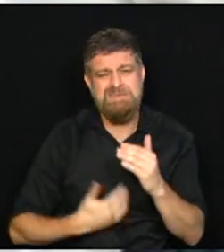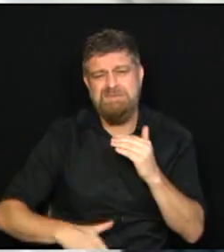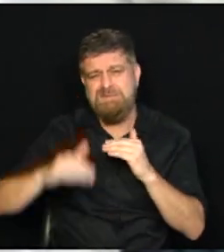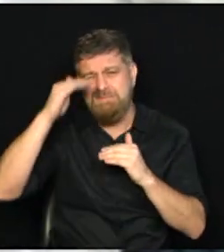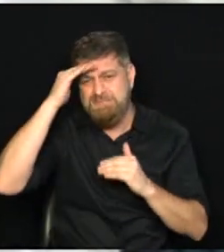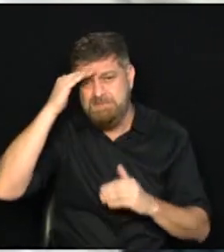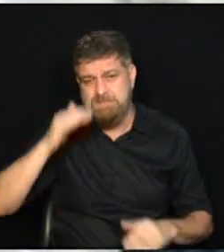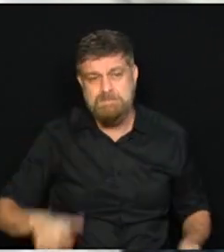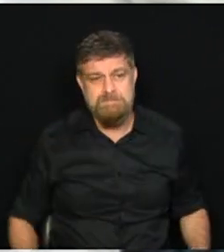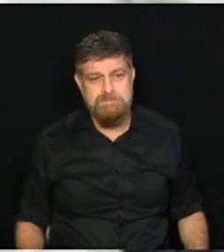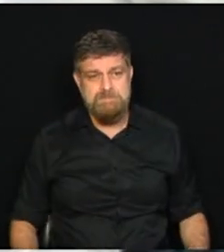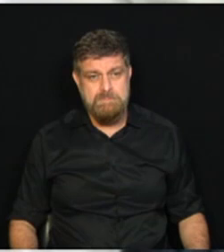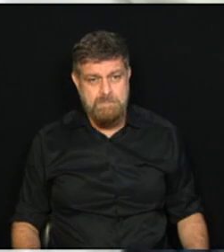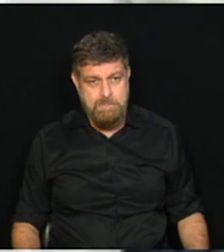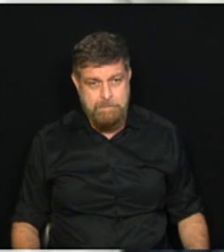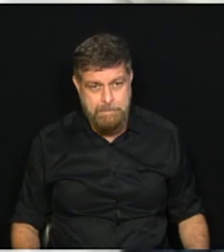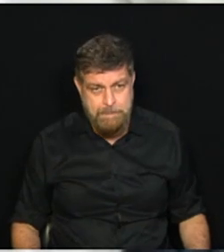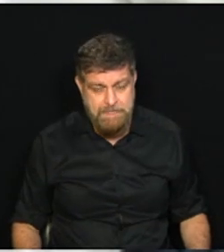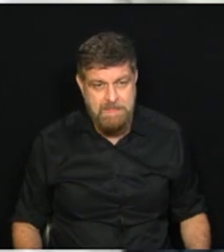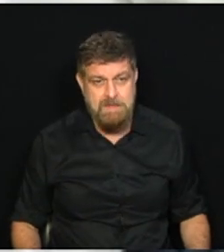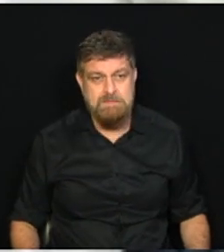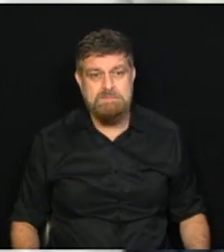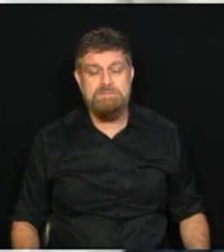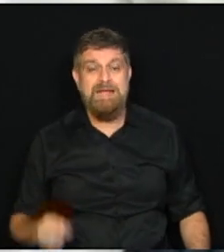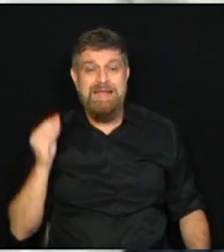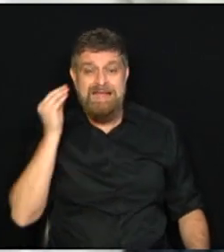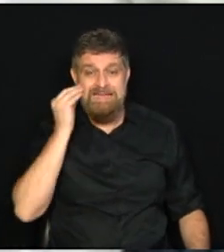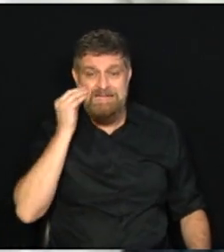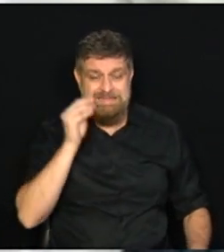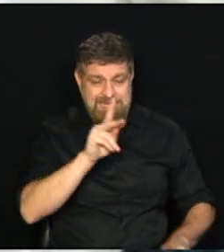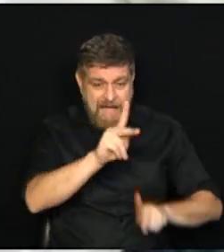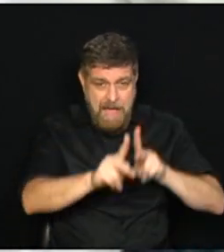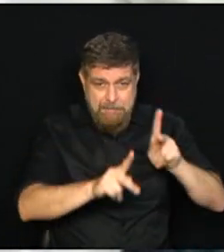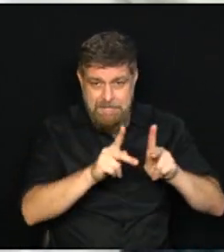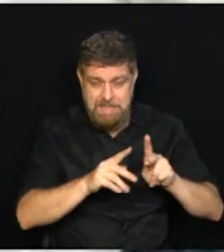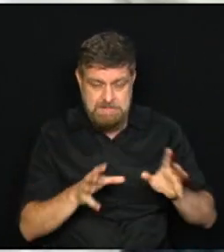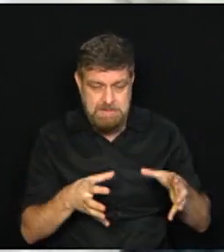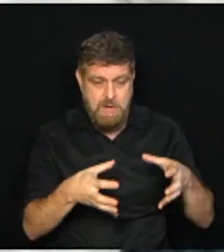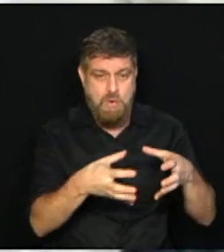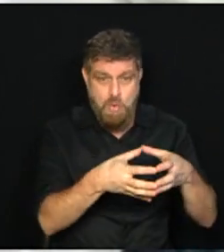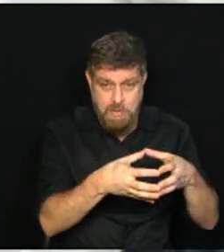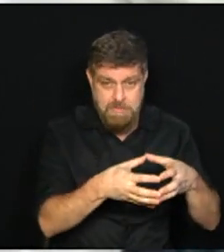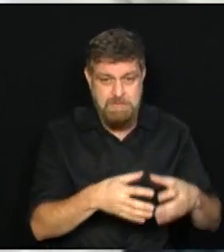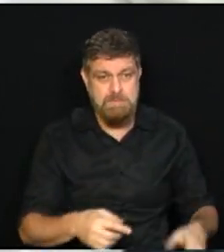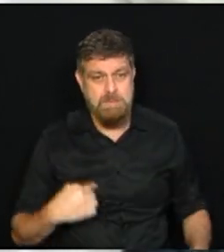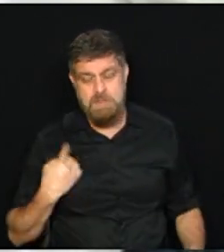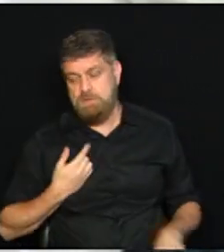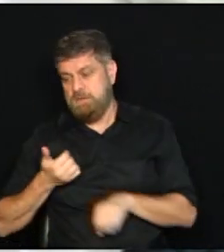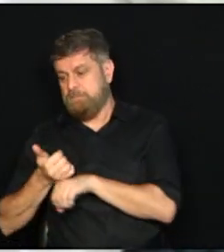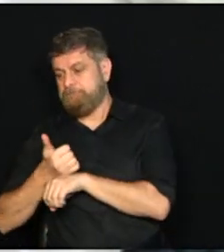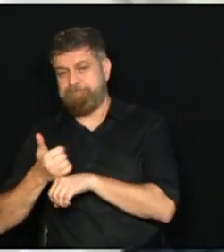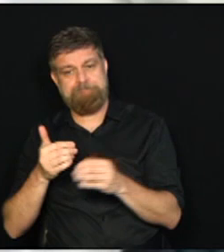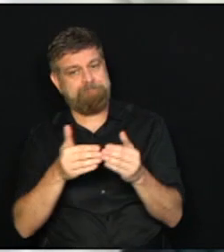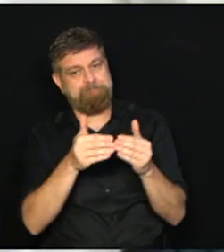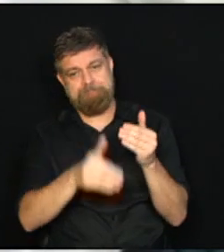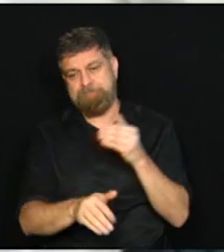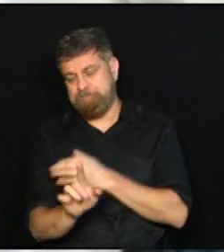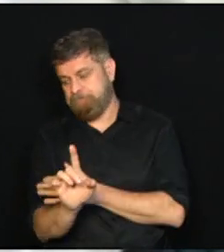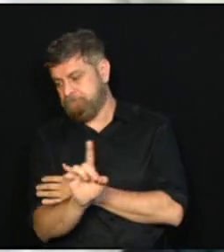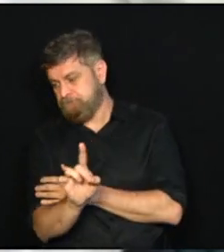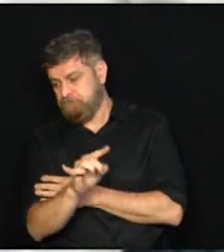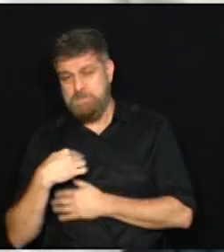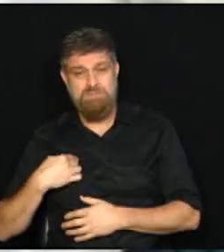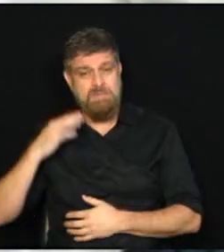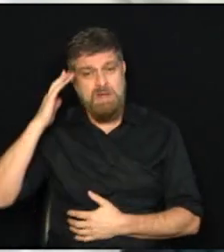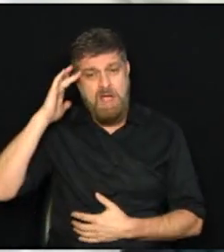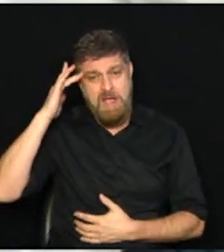a pergunta. Sobre testagem em massa, Cecílio, a nossa equipe não concorda. A gente acha